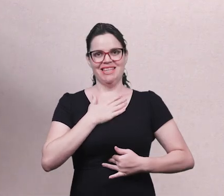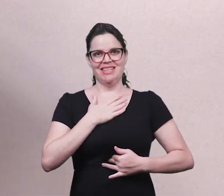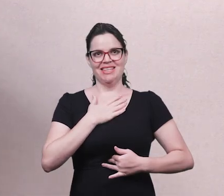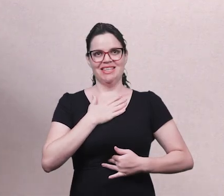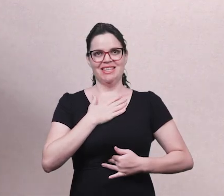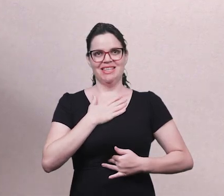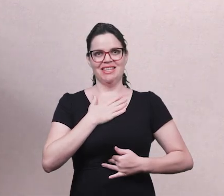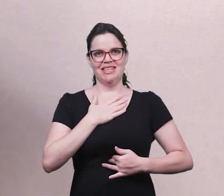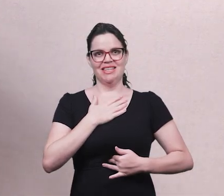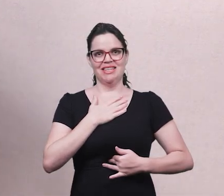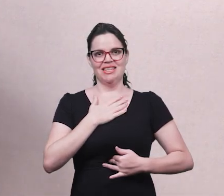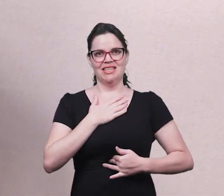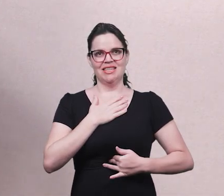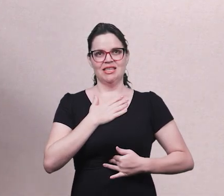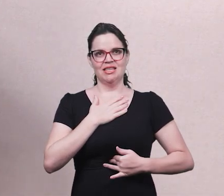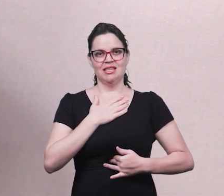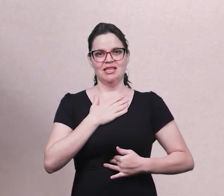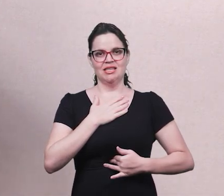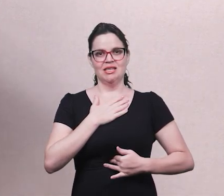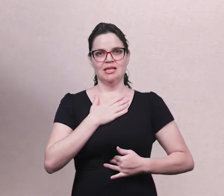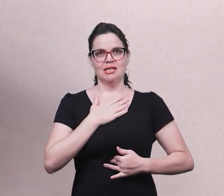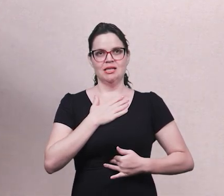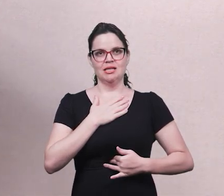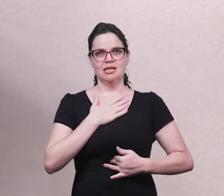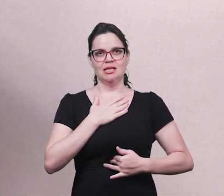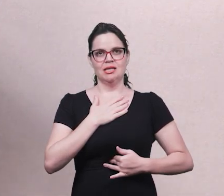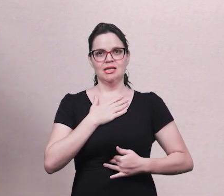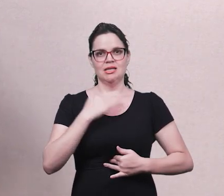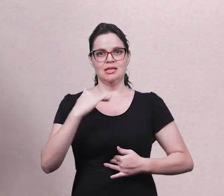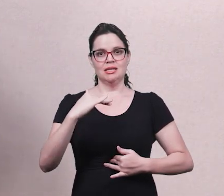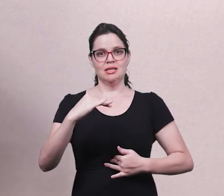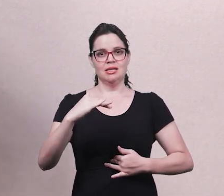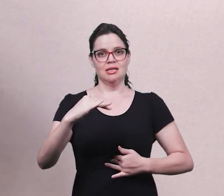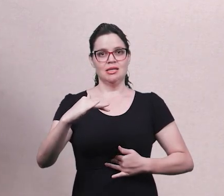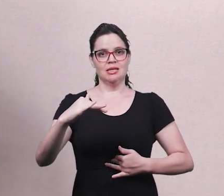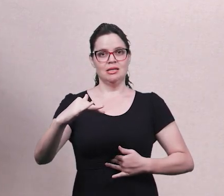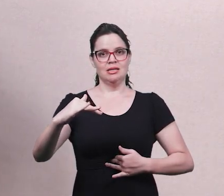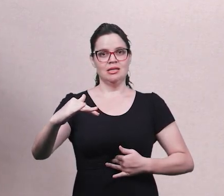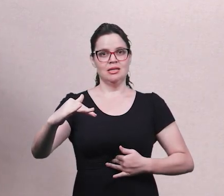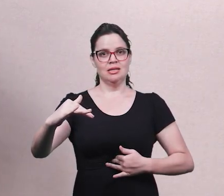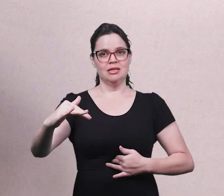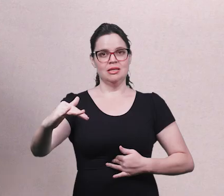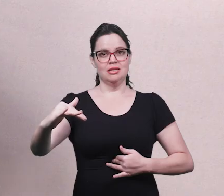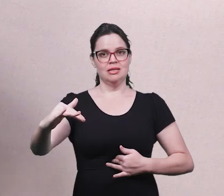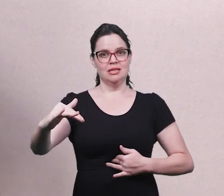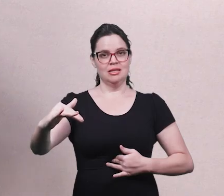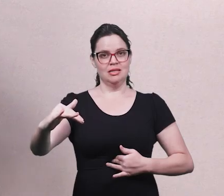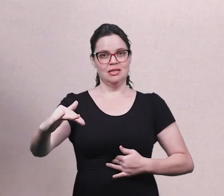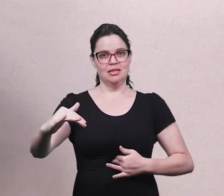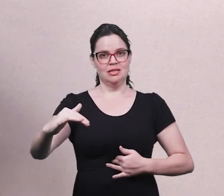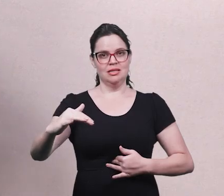Um fluxo contínuo, não é não, é um fluxo contínuo.